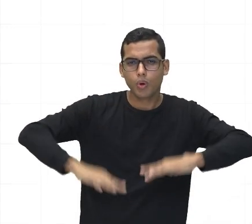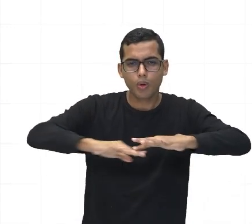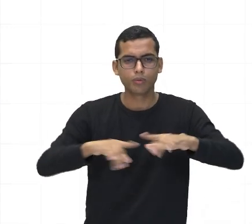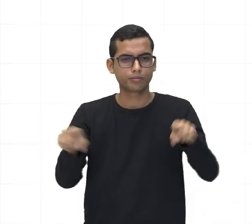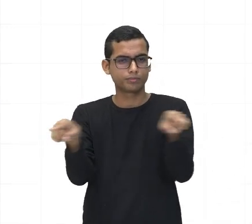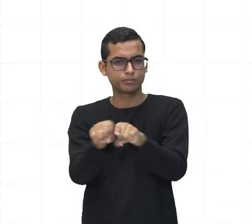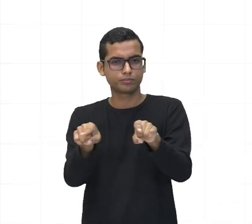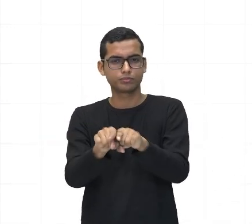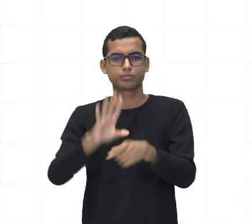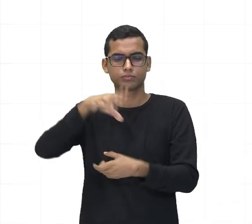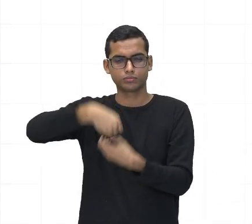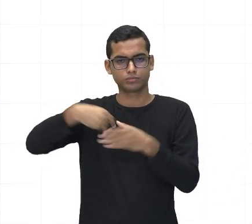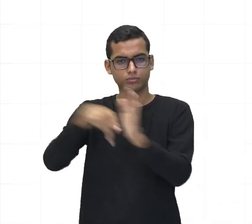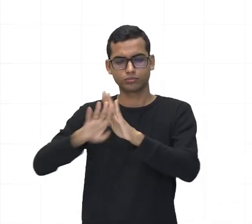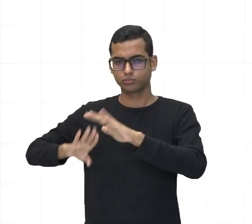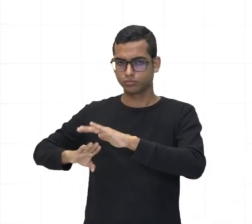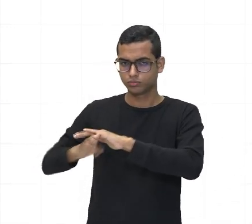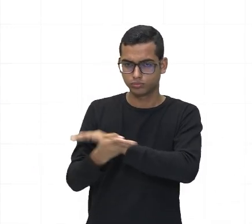costumes.